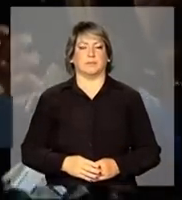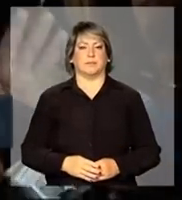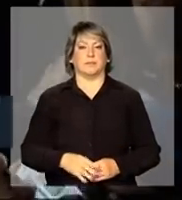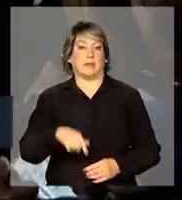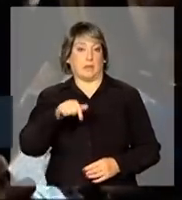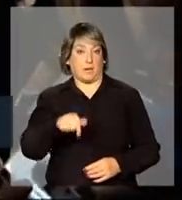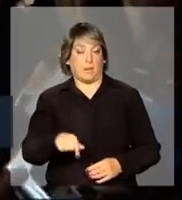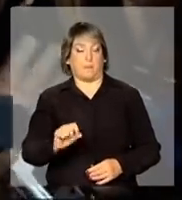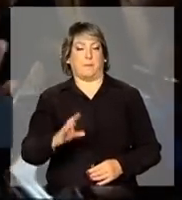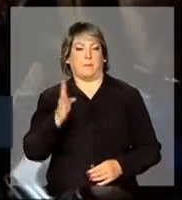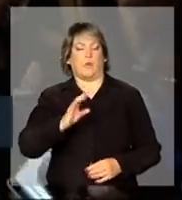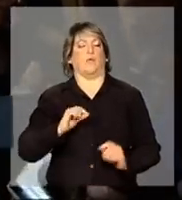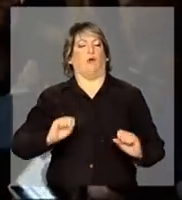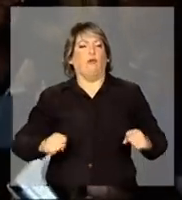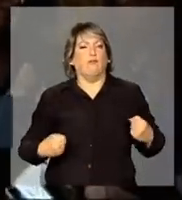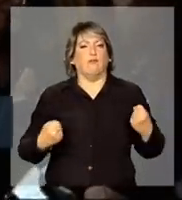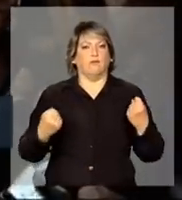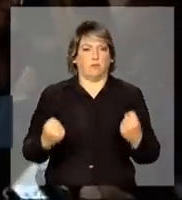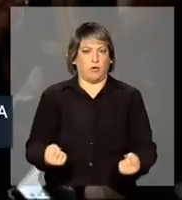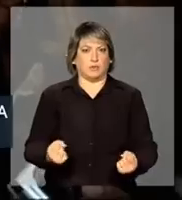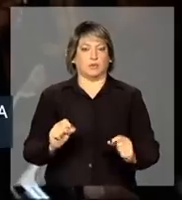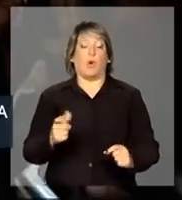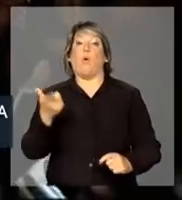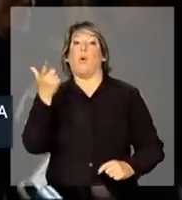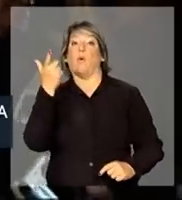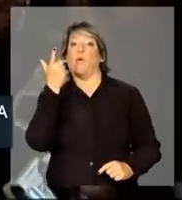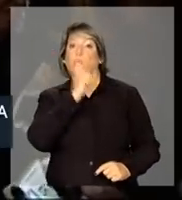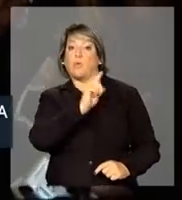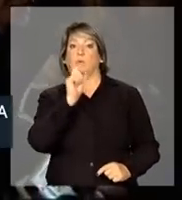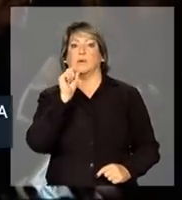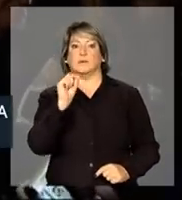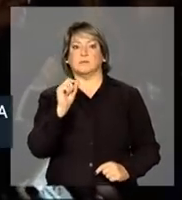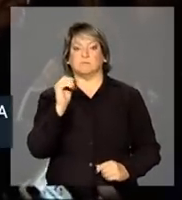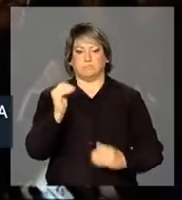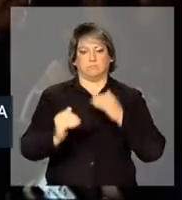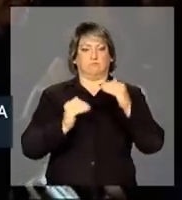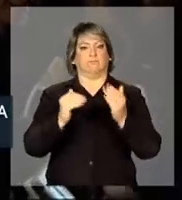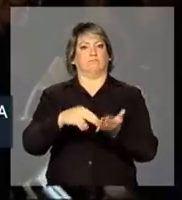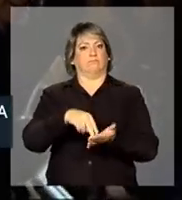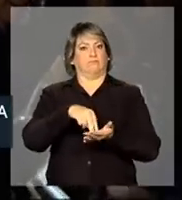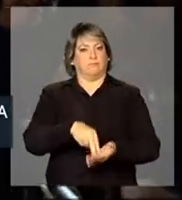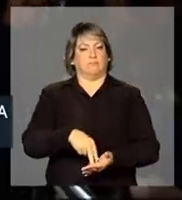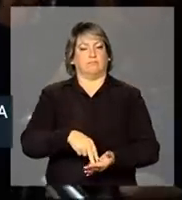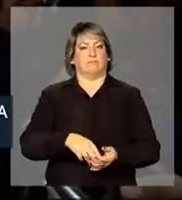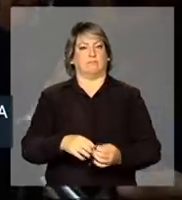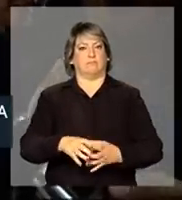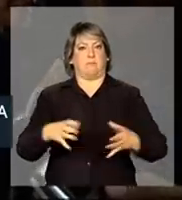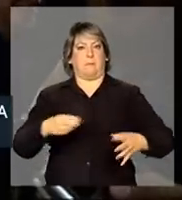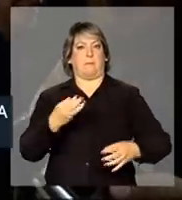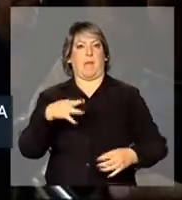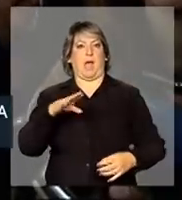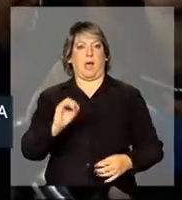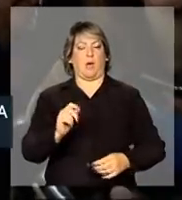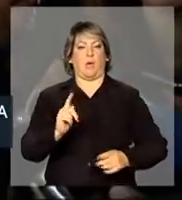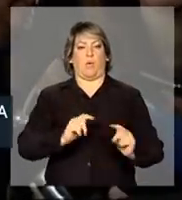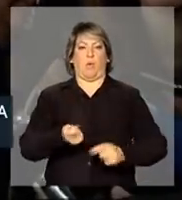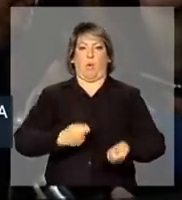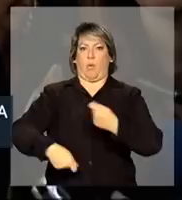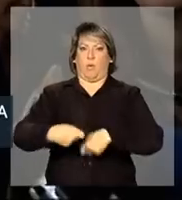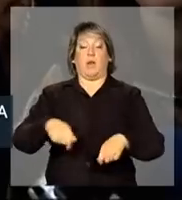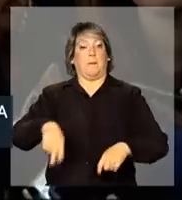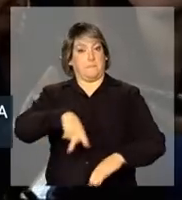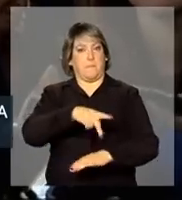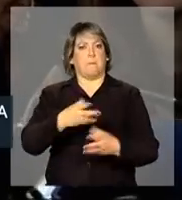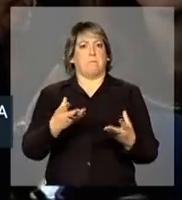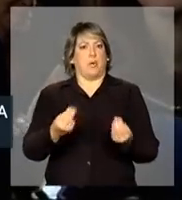através de um grande esforço, conseguiu atingir um patamar de estabilidade macroeconômica, né? Nós somos hoje um país